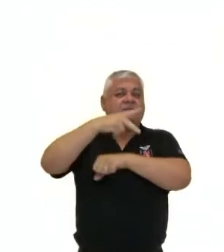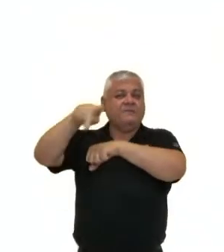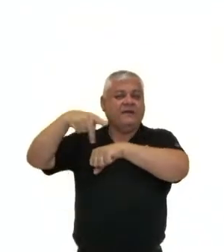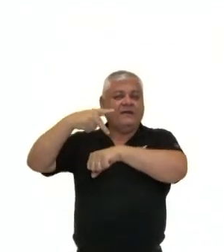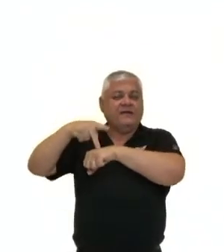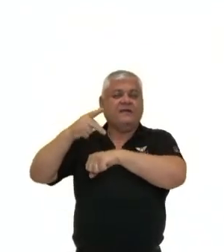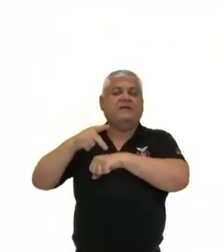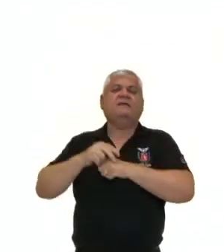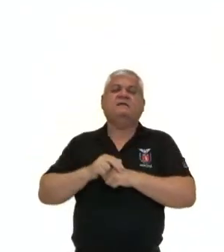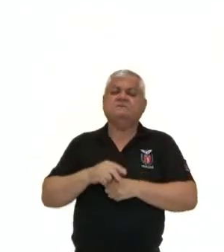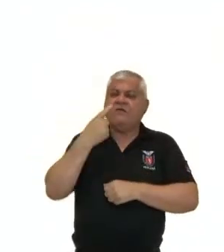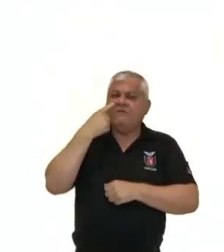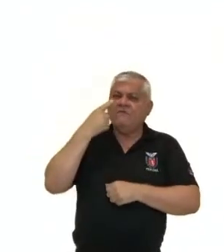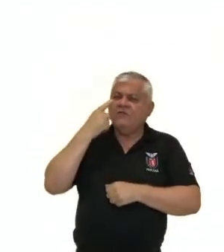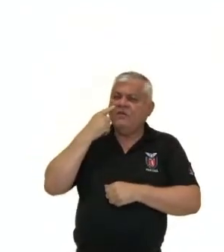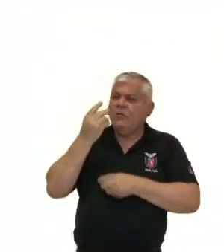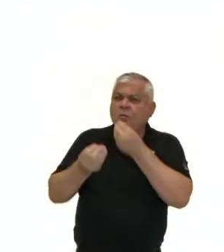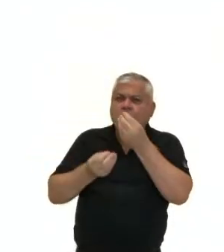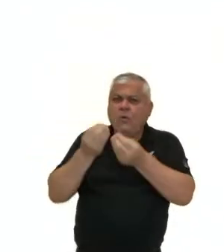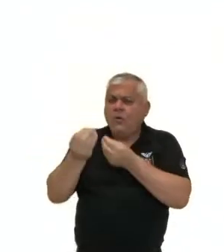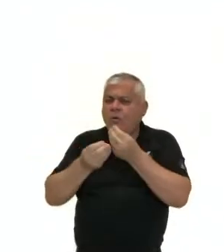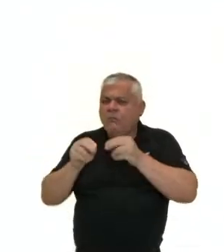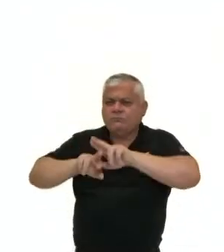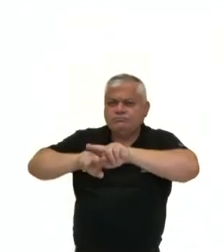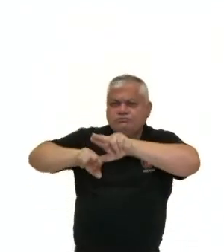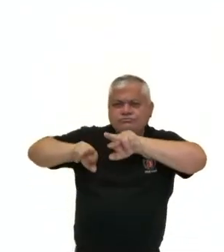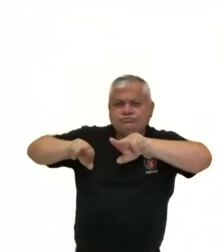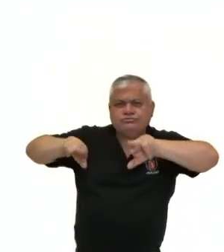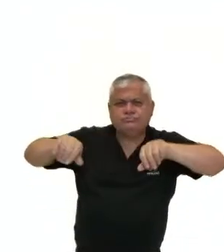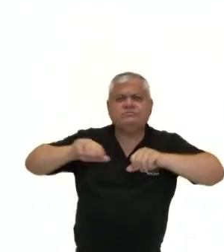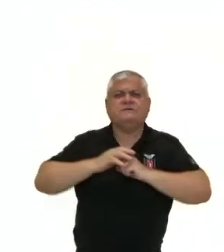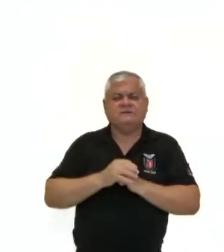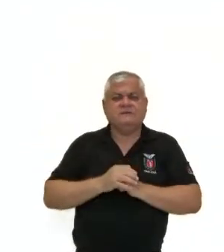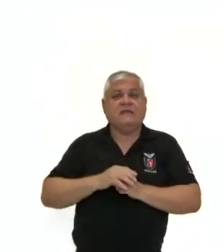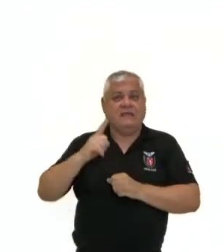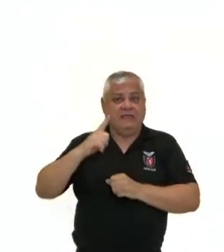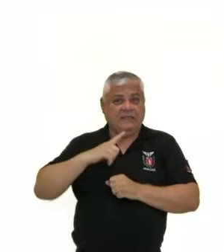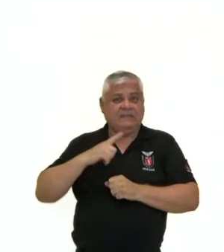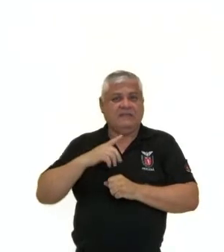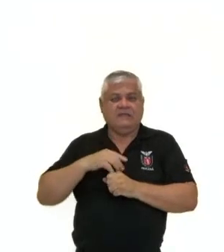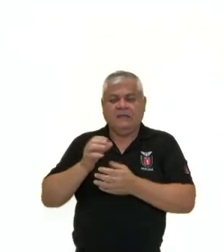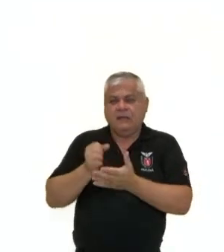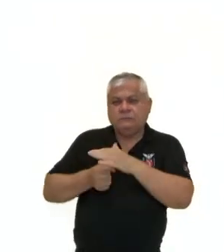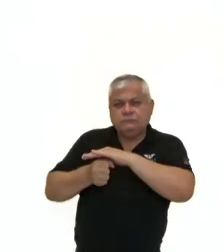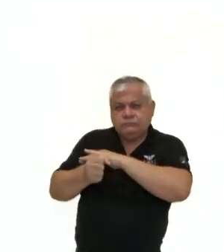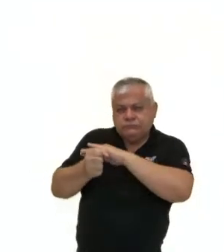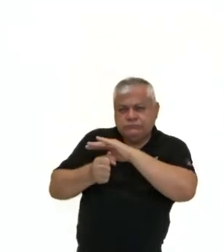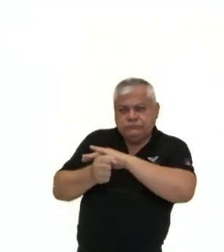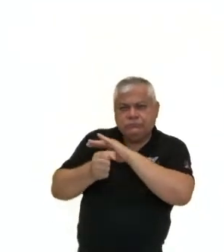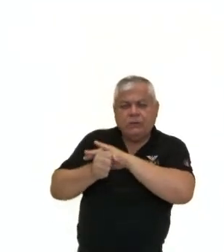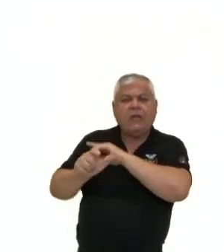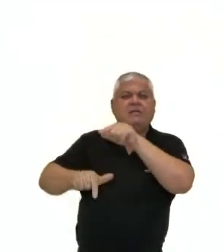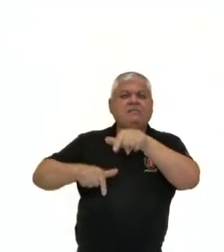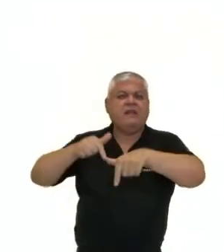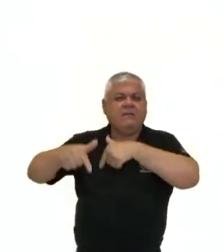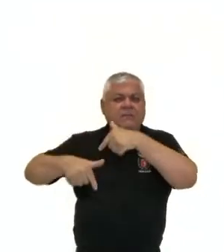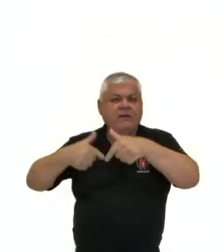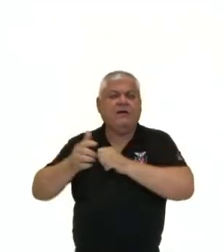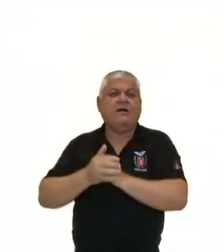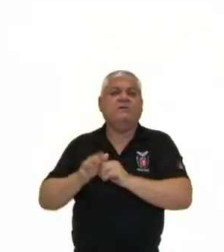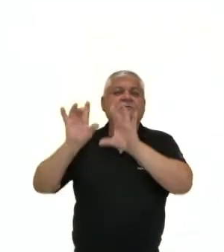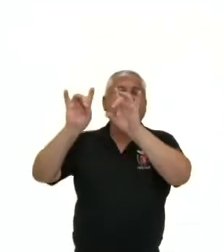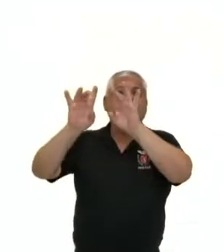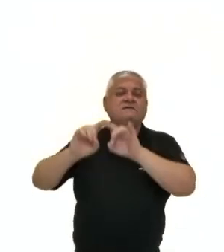passaram a diversificar a economia de seus territórios investindo do volumosos recursos no desenvolvimento do setor de serviços minha